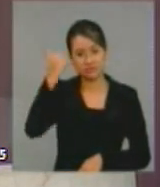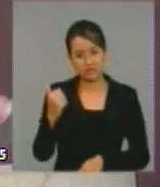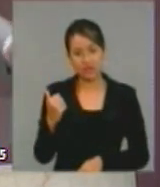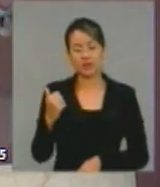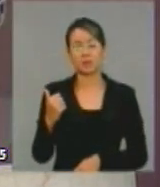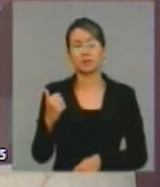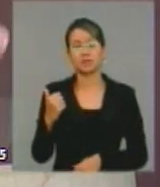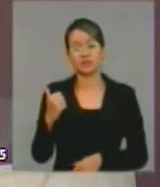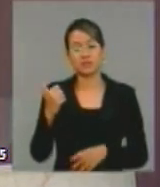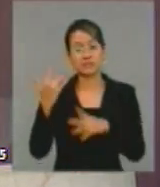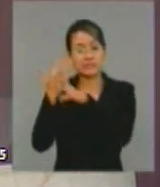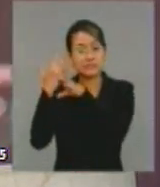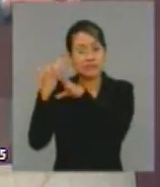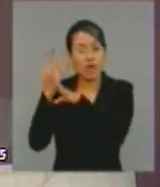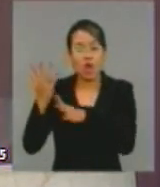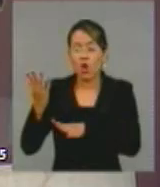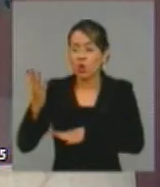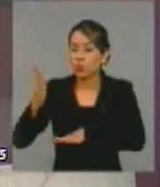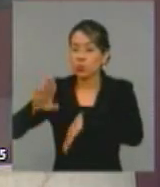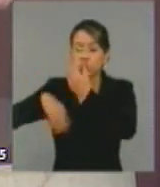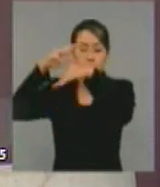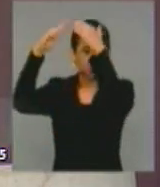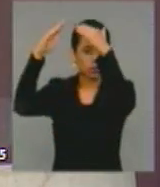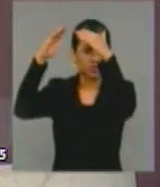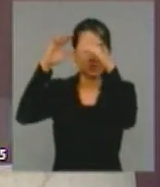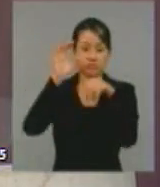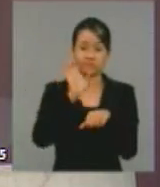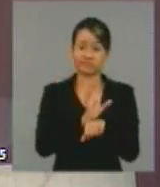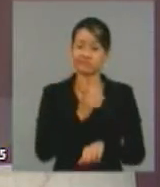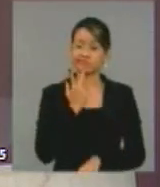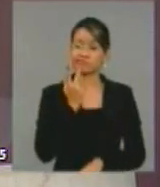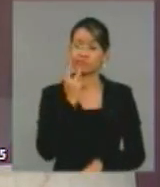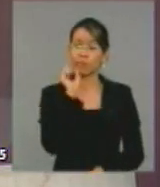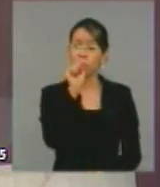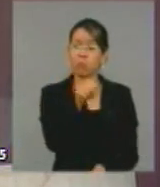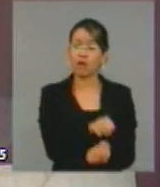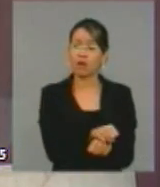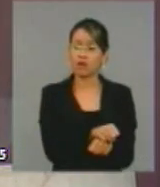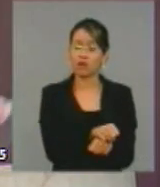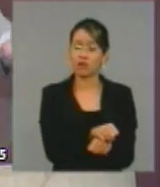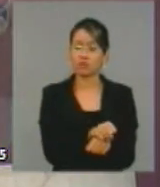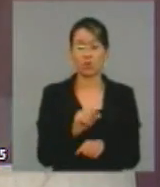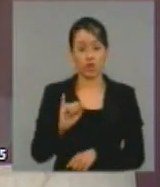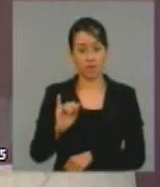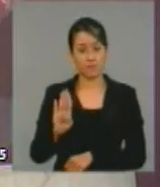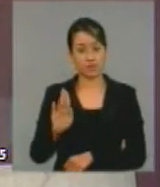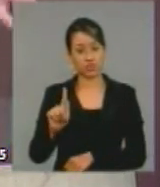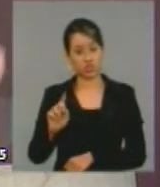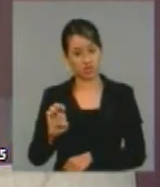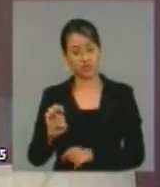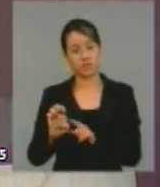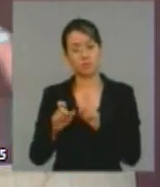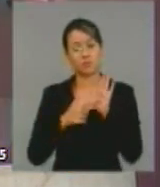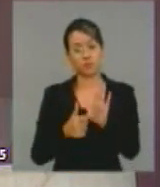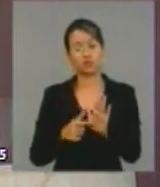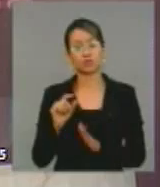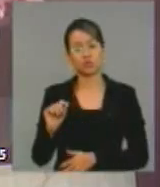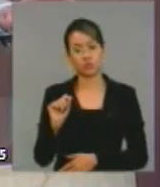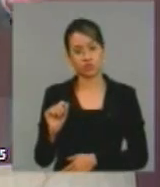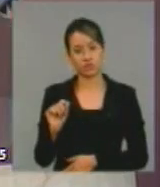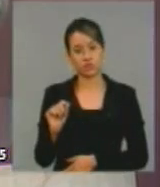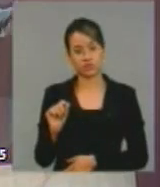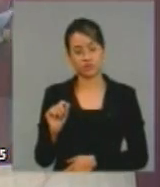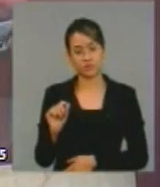médias cidades estão crescendo economicamente, não no Ceará. A última medição do IBGE, você vê o seguinte,